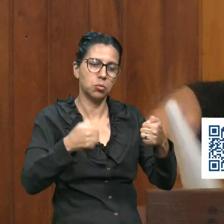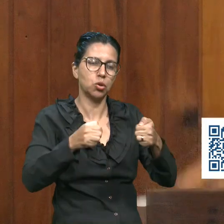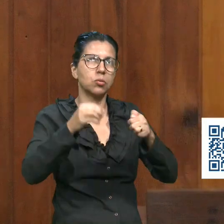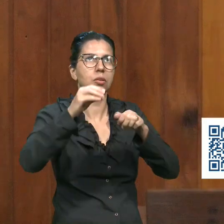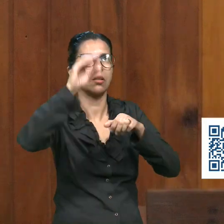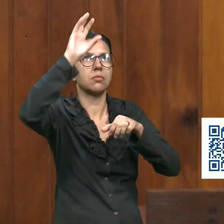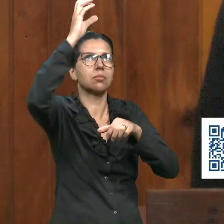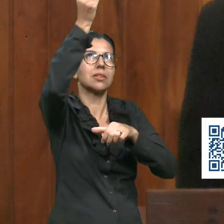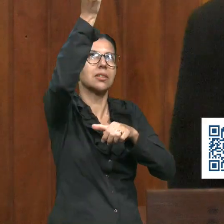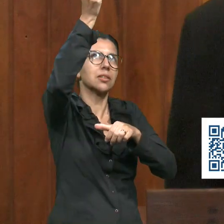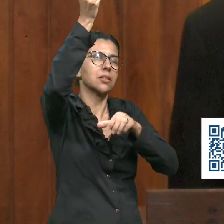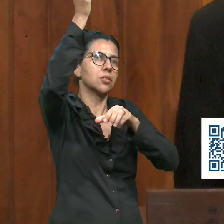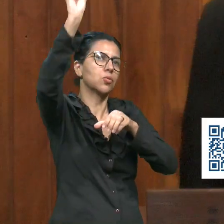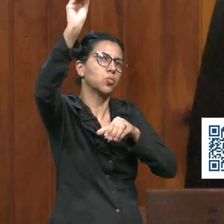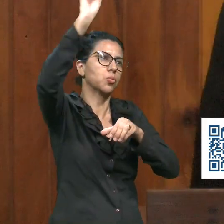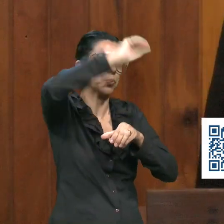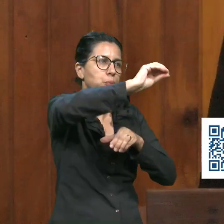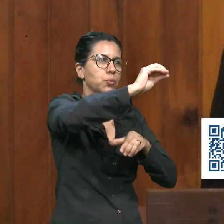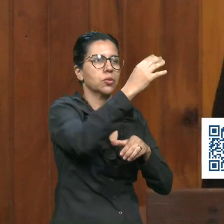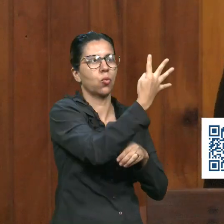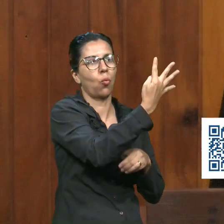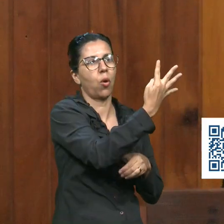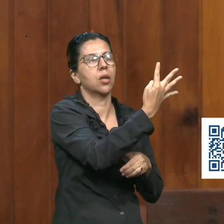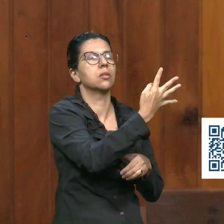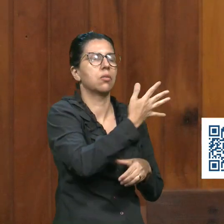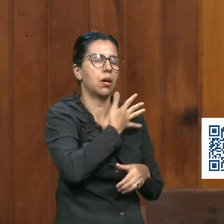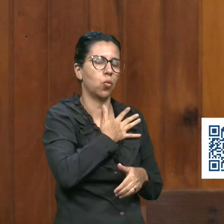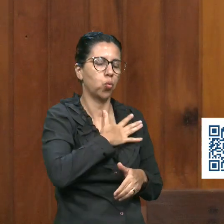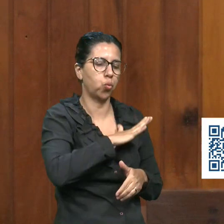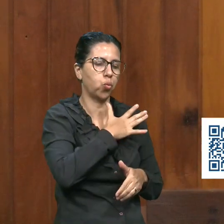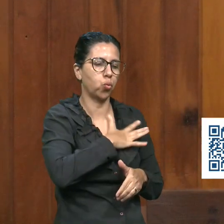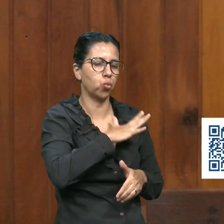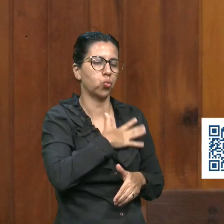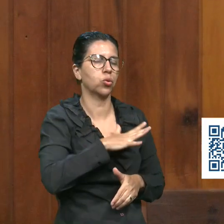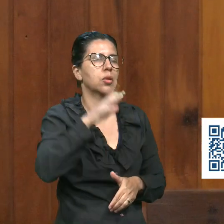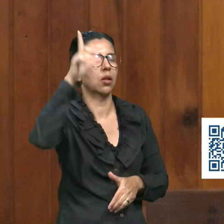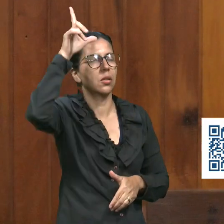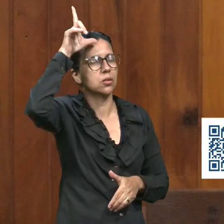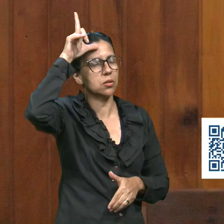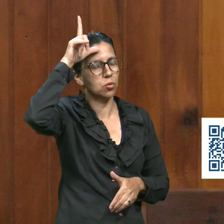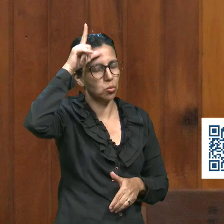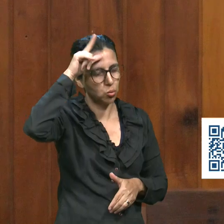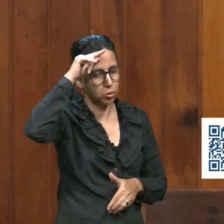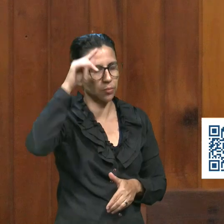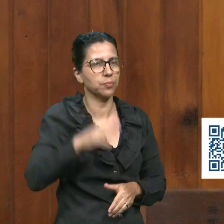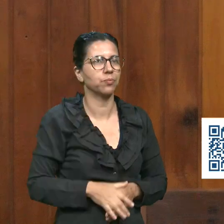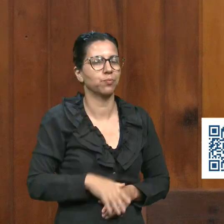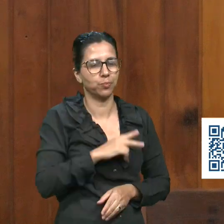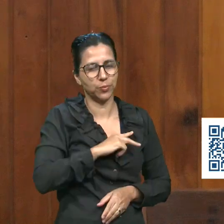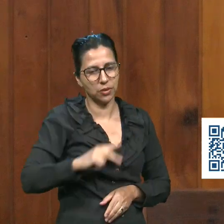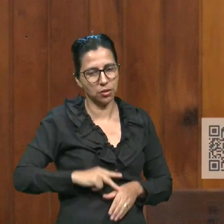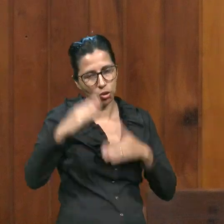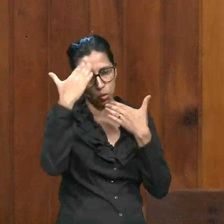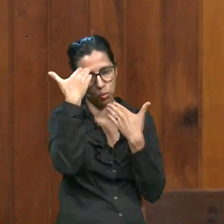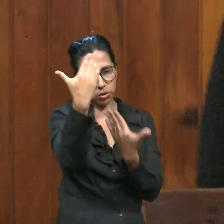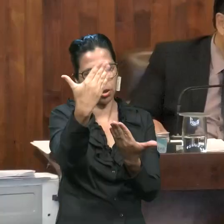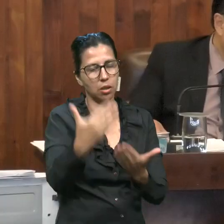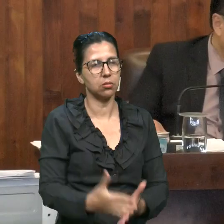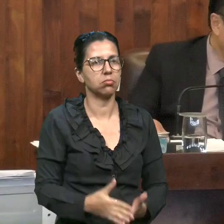trazer um pouco mais de conforto a esses funcionários que vêm passando por grandes dificuldades ali, senhor presidente. São minhas considerações. Muito